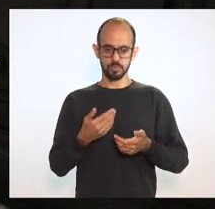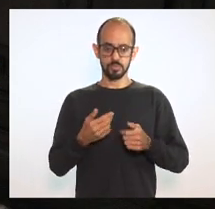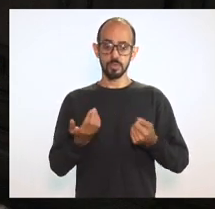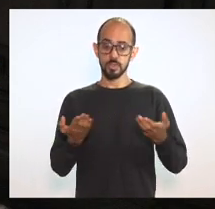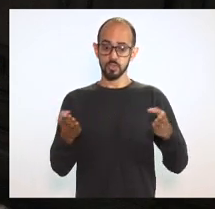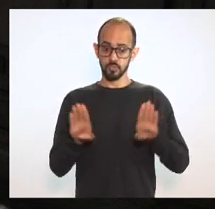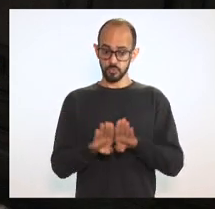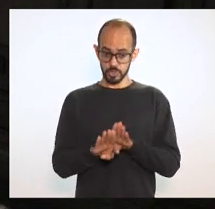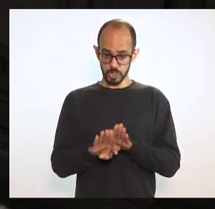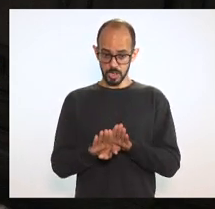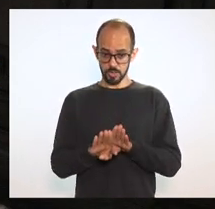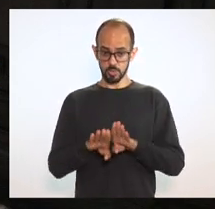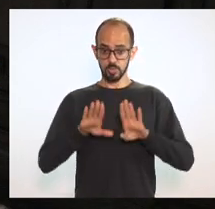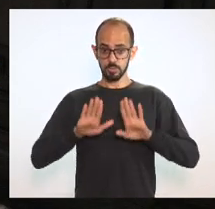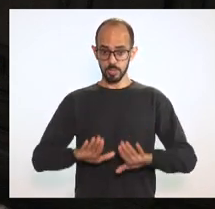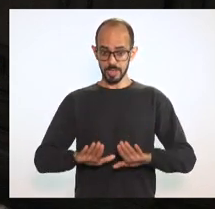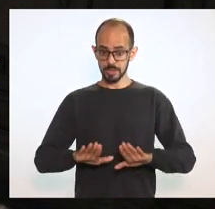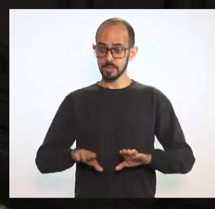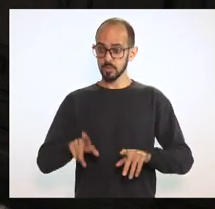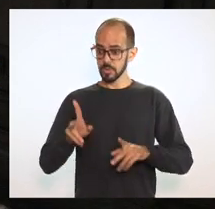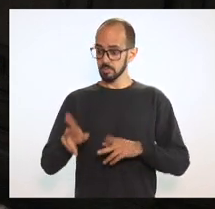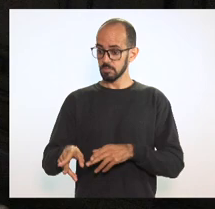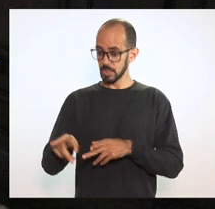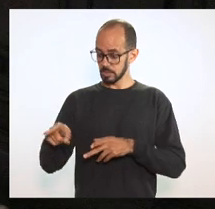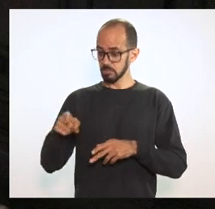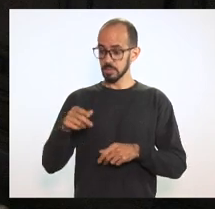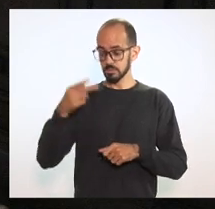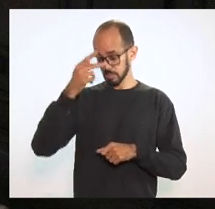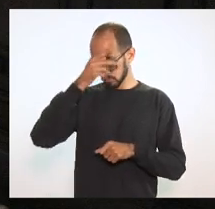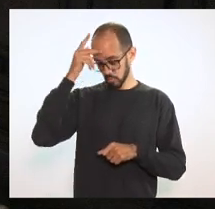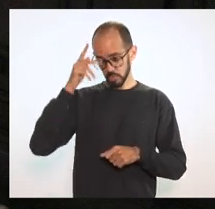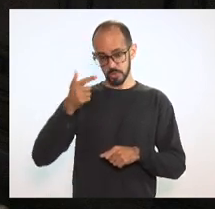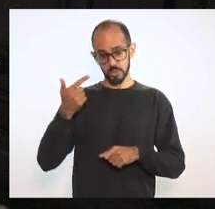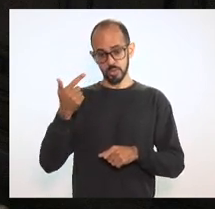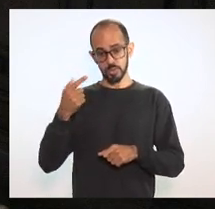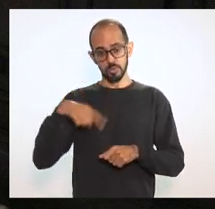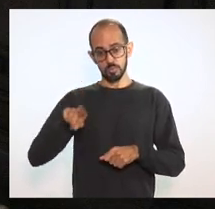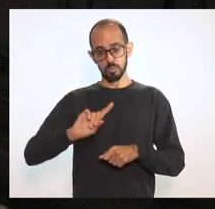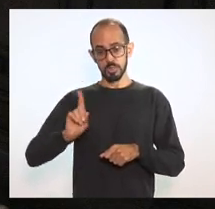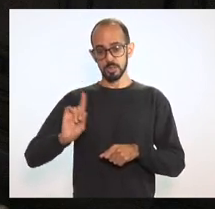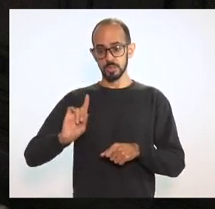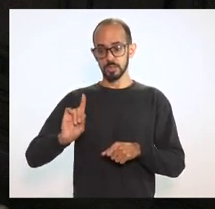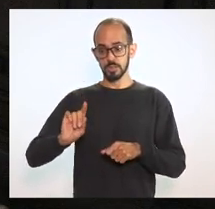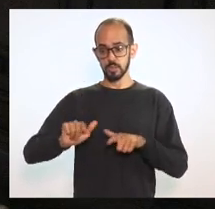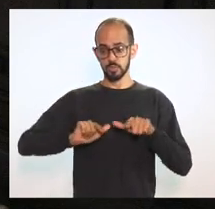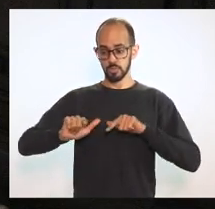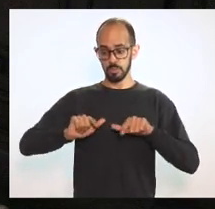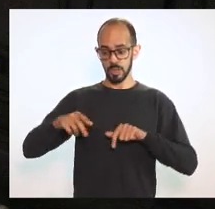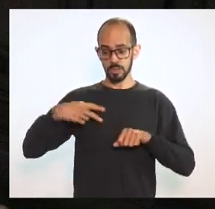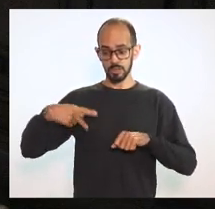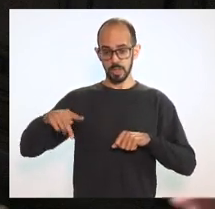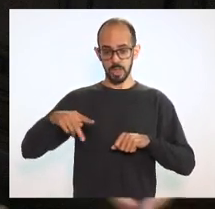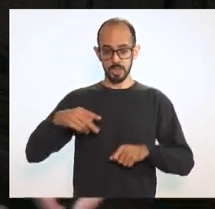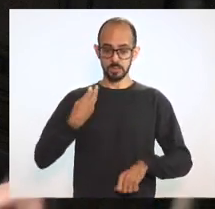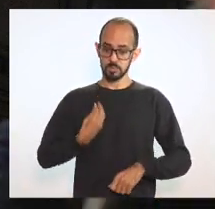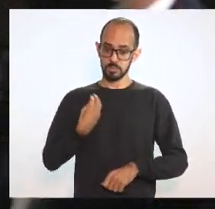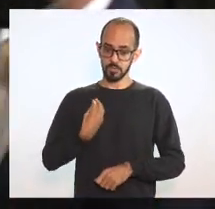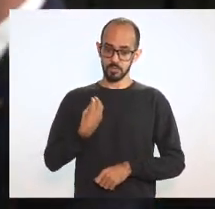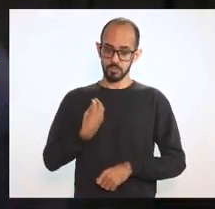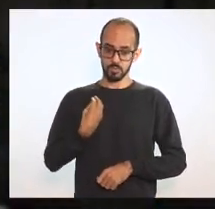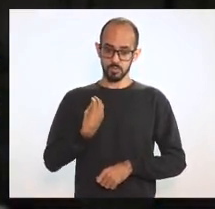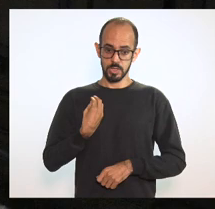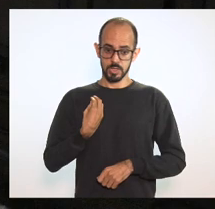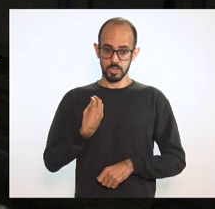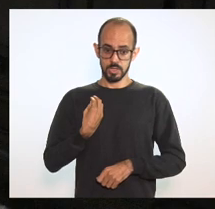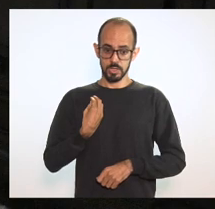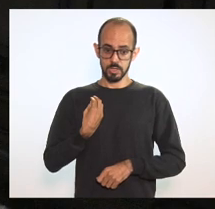fechadas, mas são aquelas pessoas que não estão dependendo do seu trabalho para sobreviver. Estão com seus salários